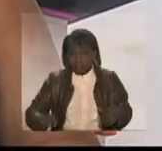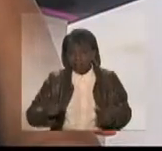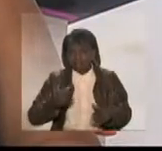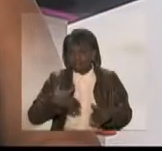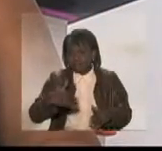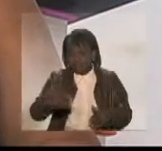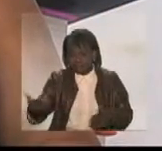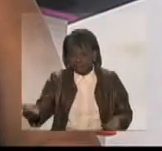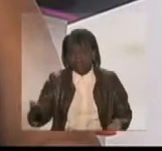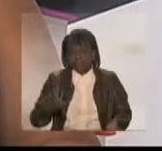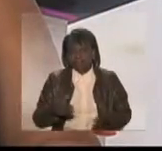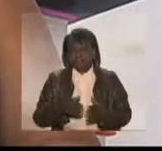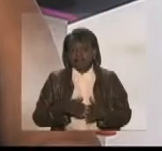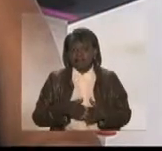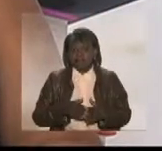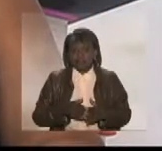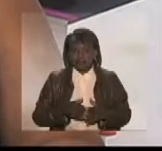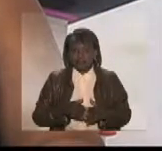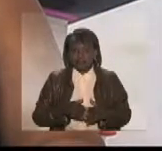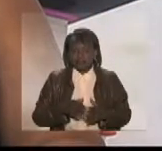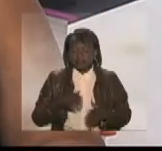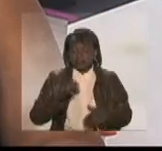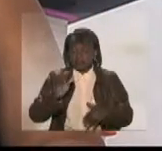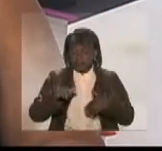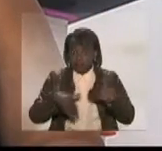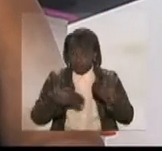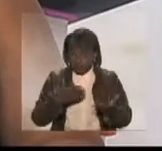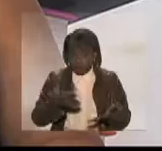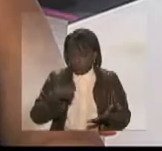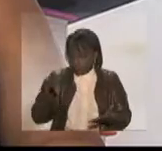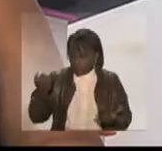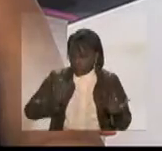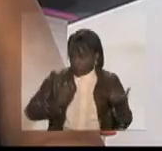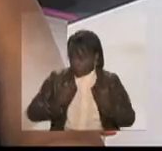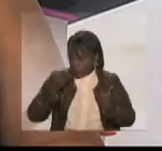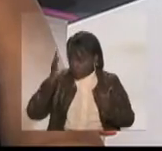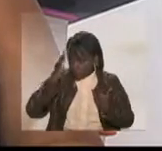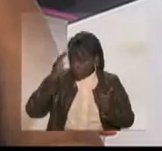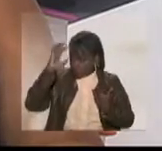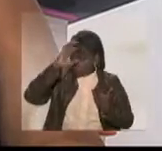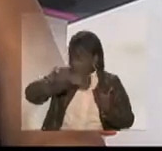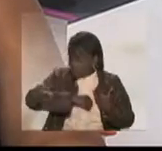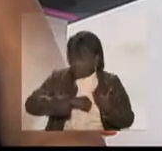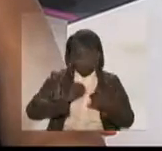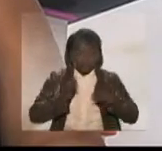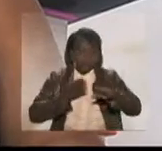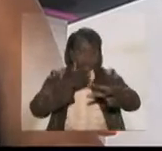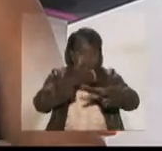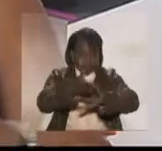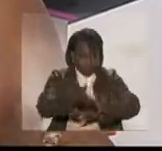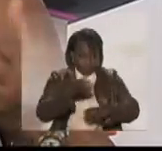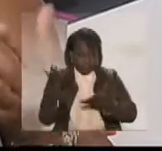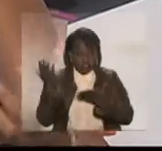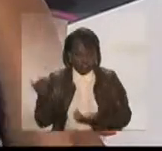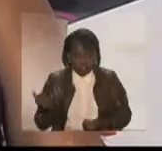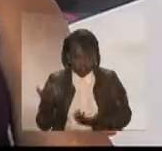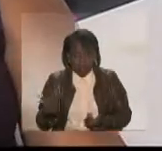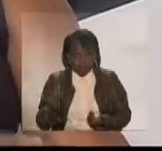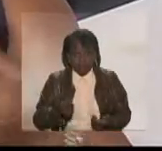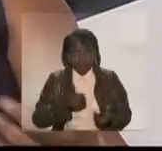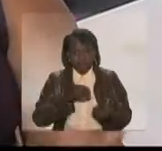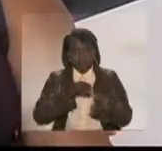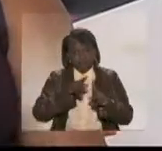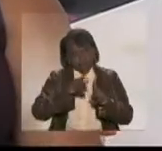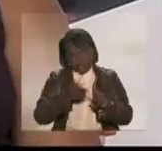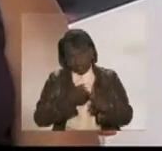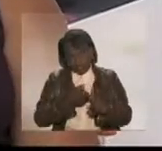e assim sucessivamente. E daí, quando nós tomamos conhecimento, vamos até a essa